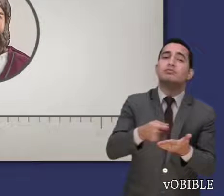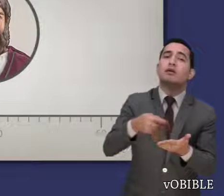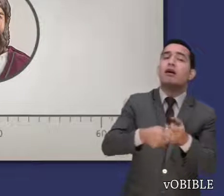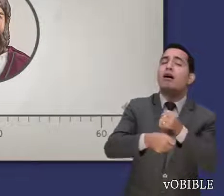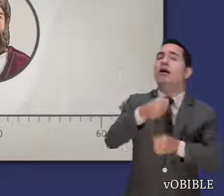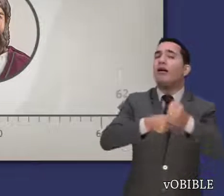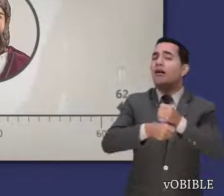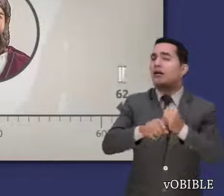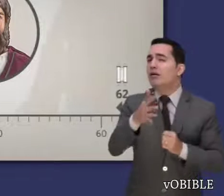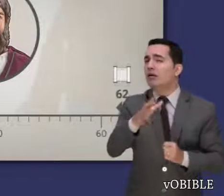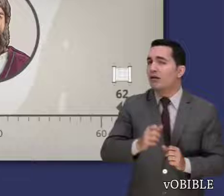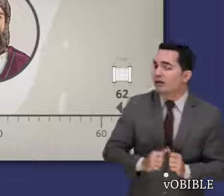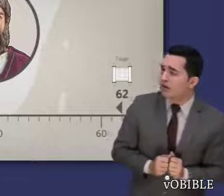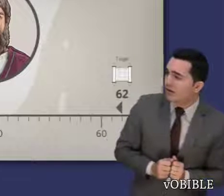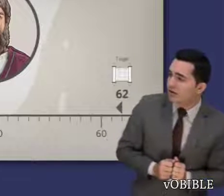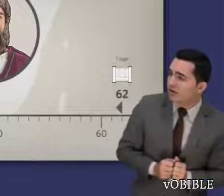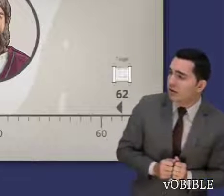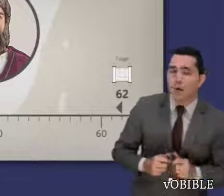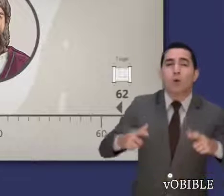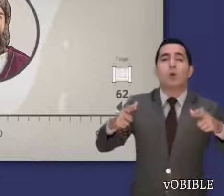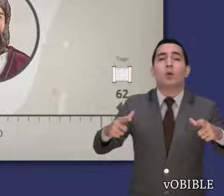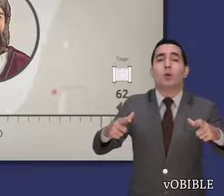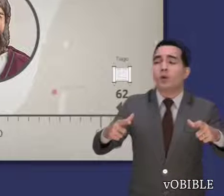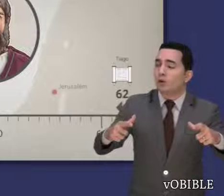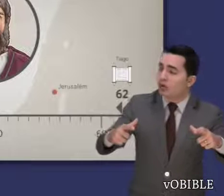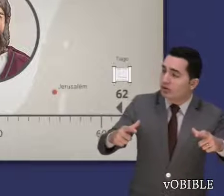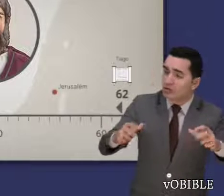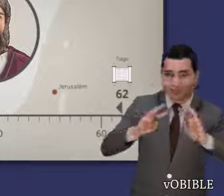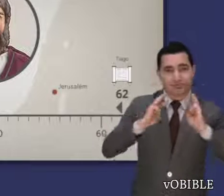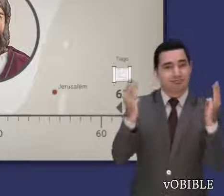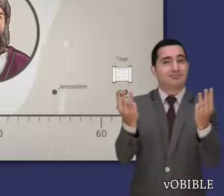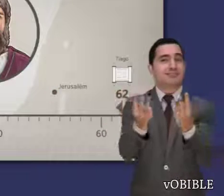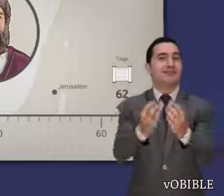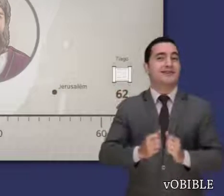Ele fez isso antes do ano 62, enquanto morava em Jerusalém.